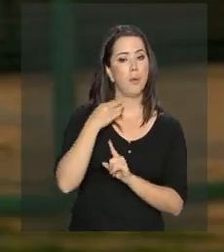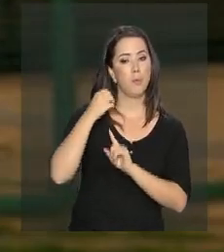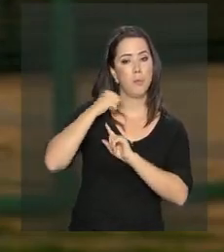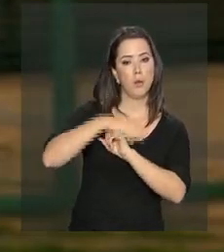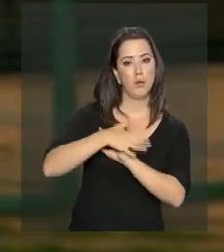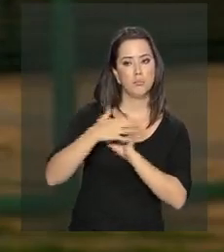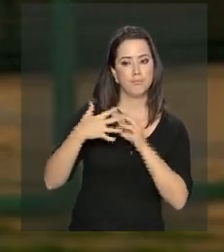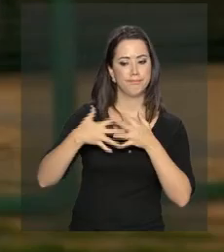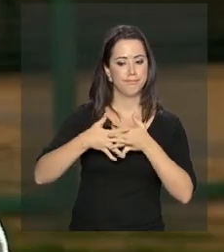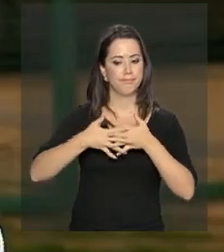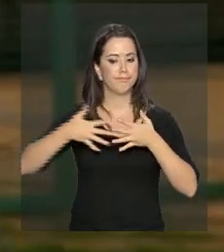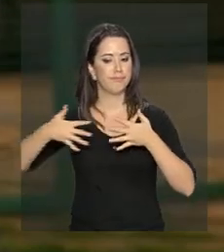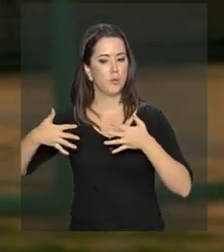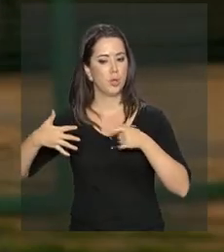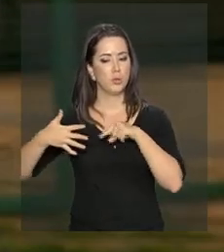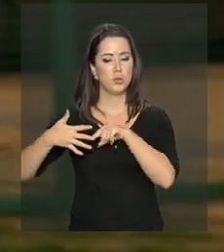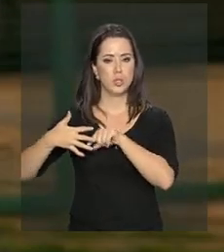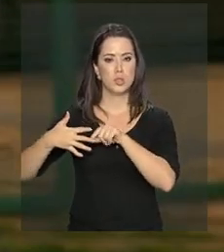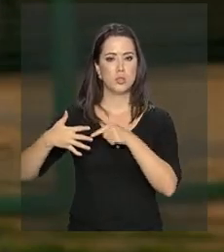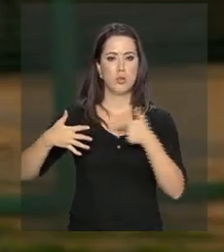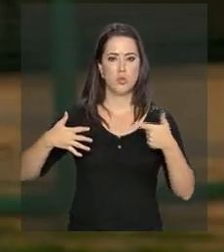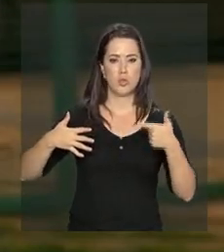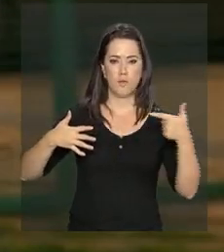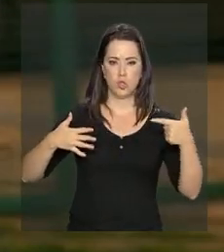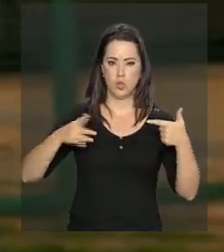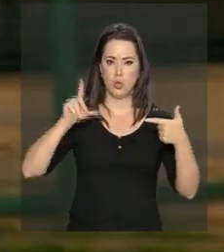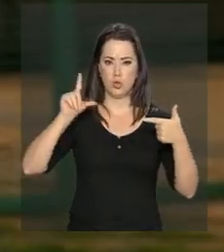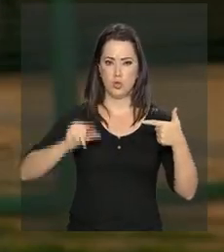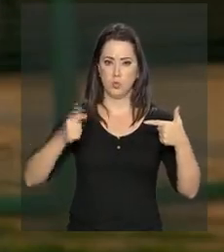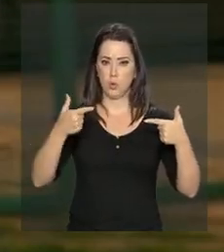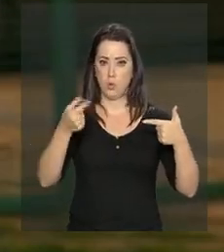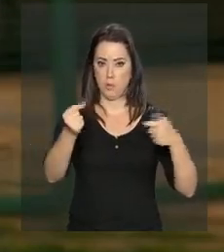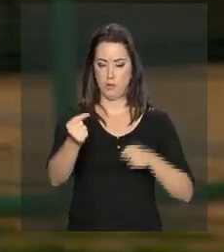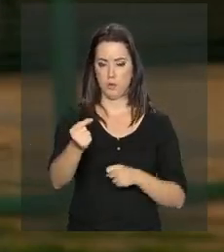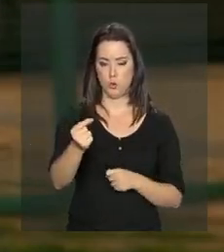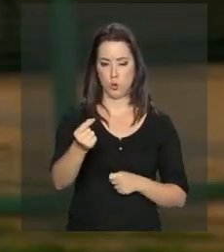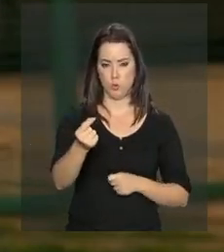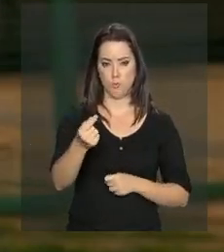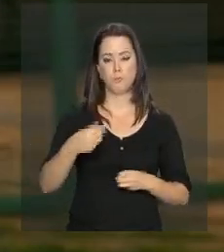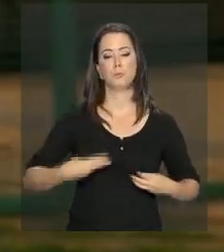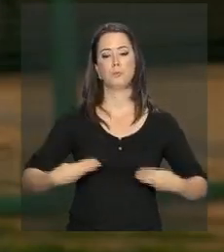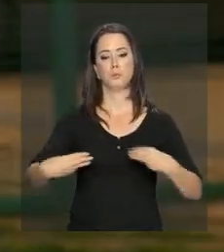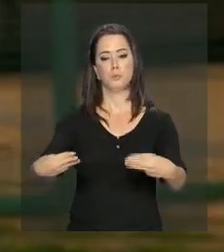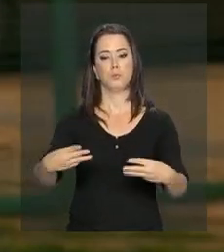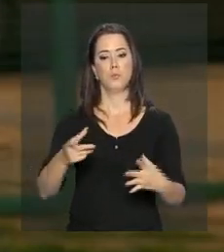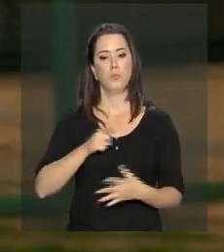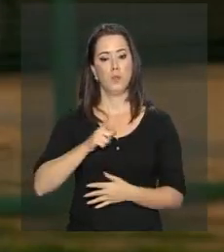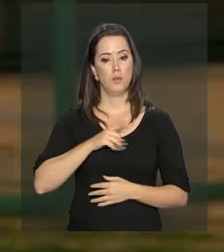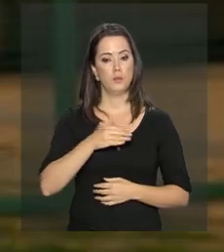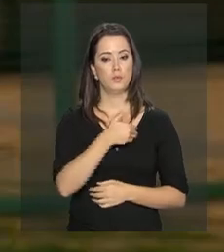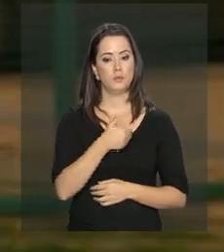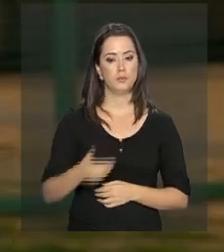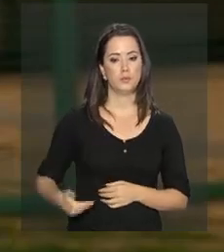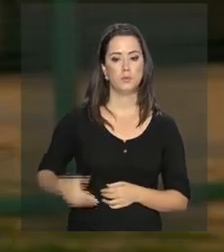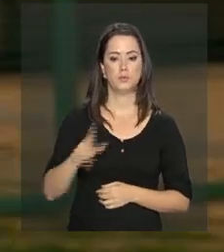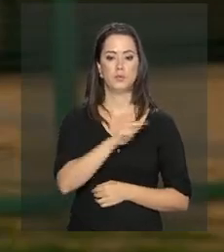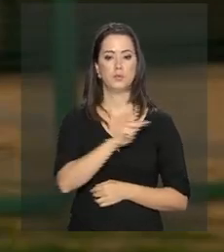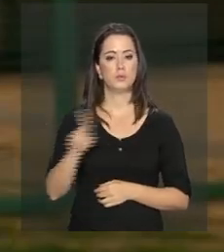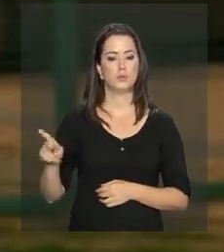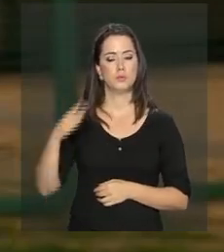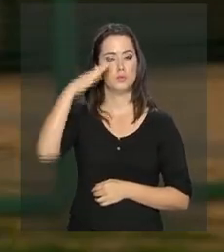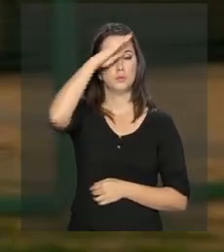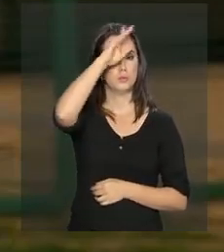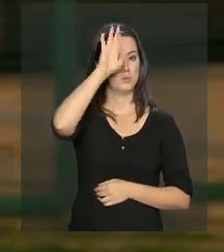brasil independente portanto de 22 seria reduzido para 20 o número de ministérios do governo do presidente eleito